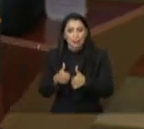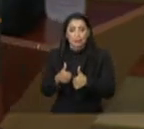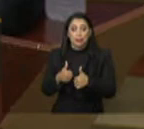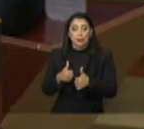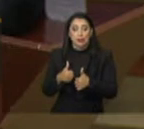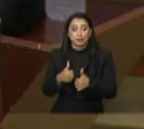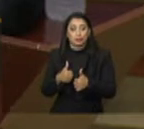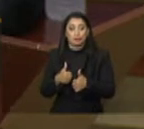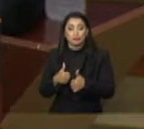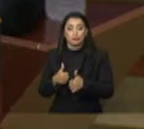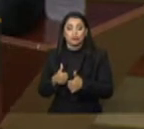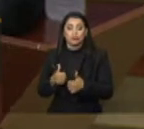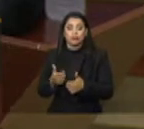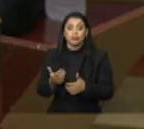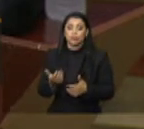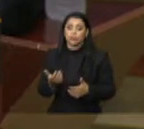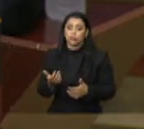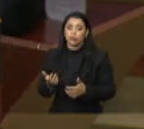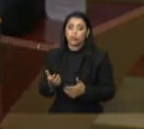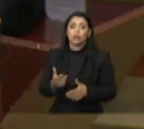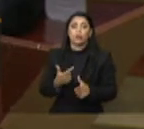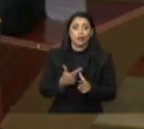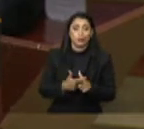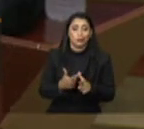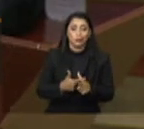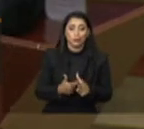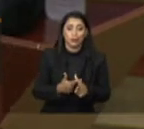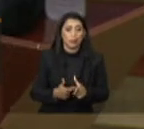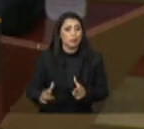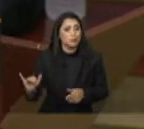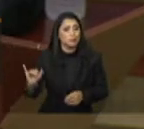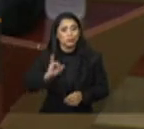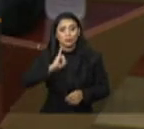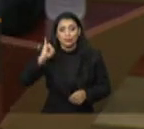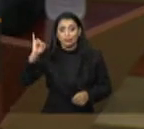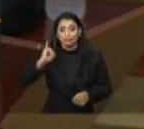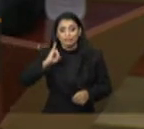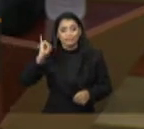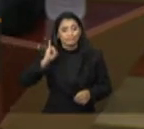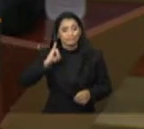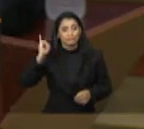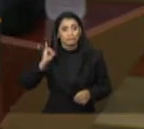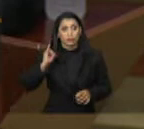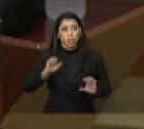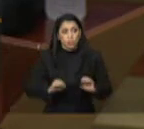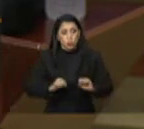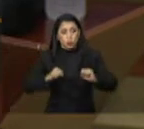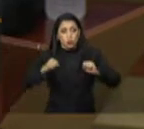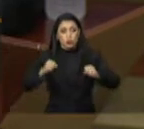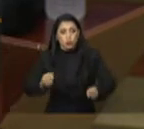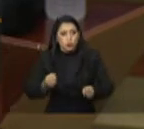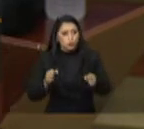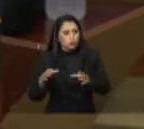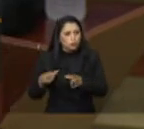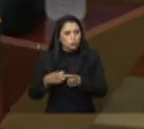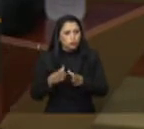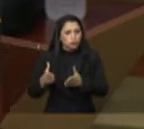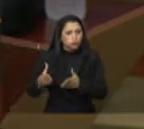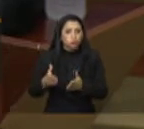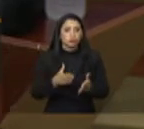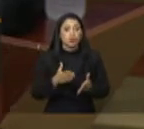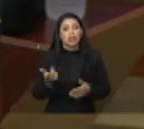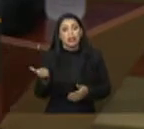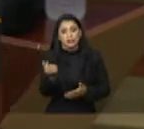como ditas da Federação Brasileira e impõe esforço conjunto na construção de condições financeiras